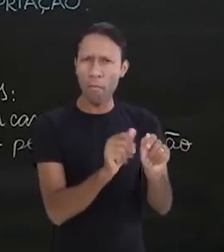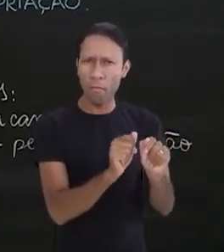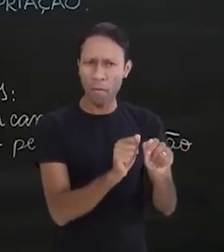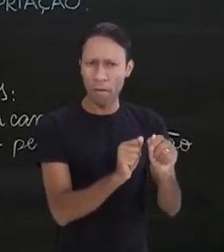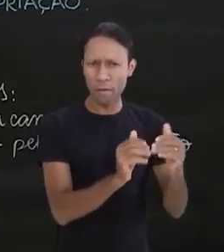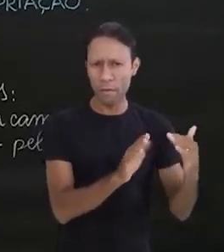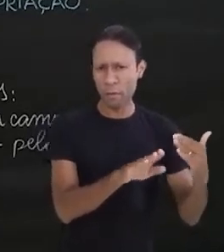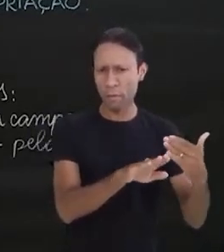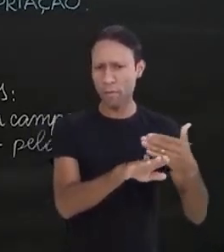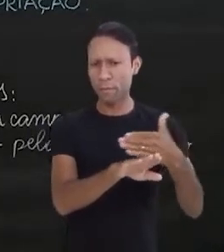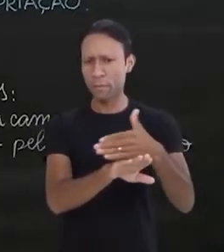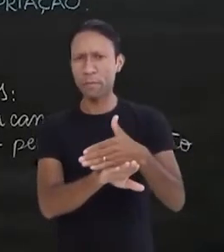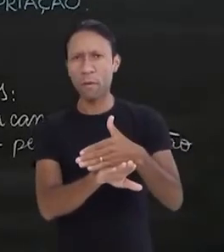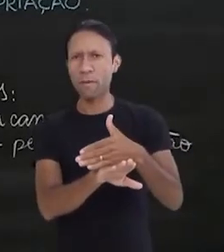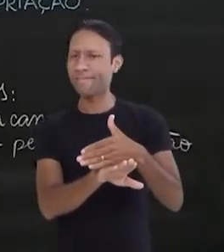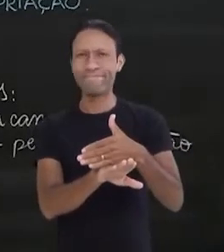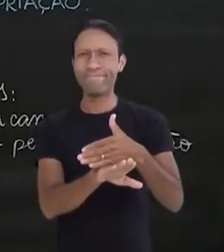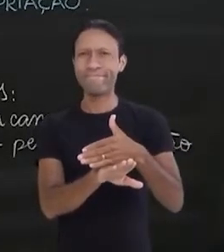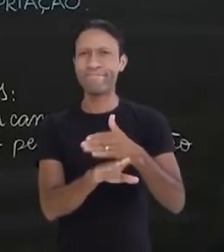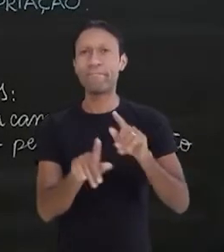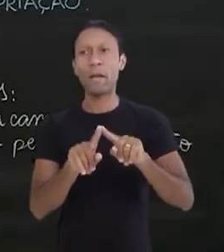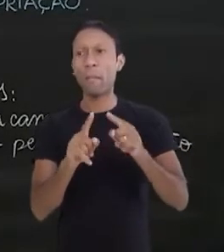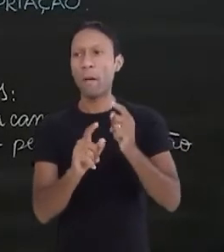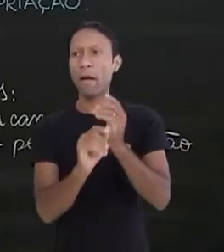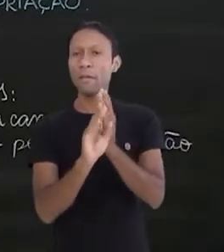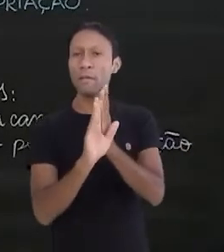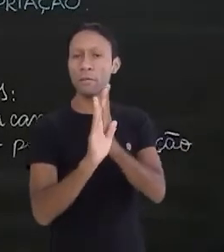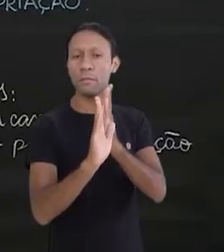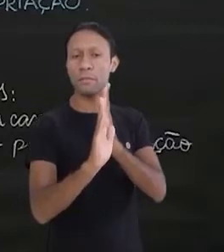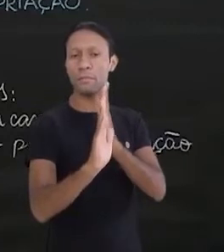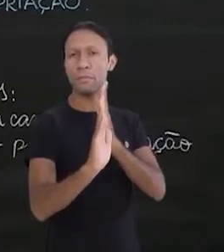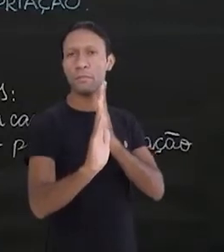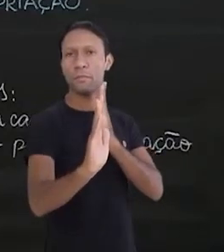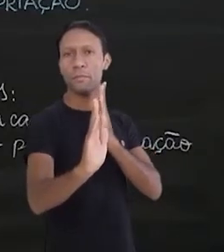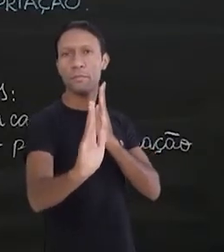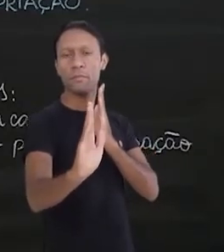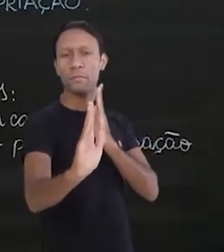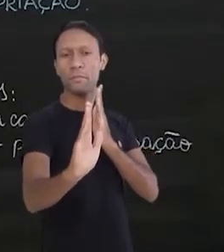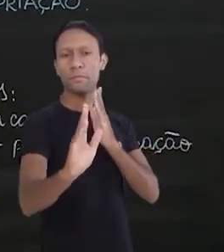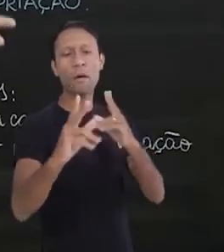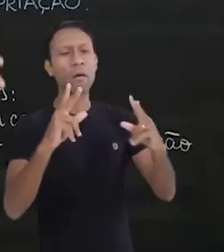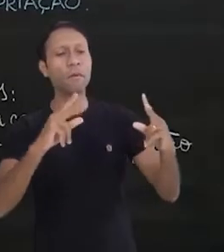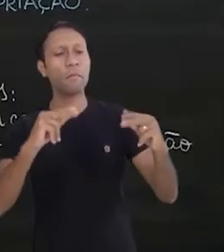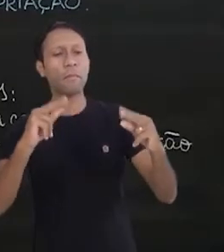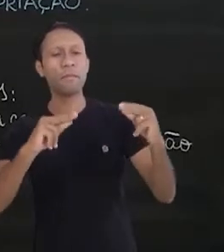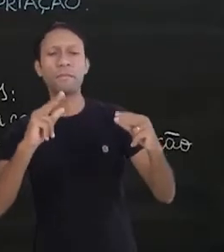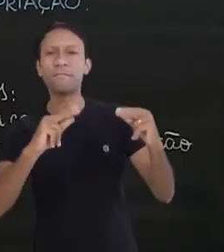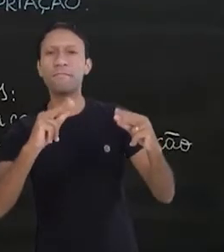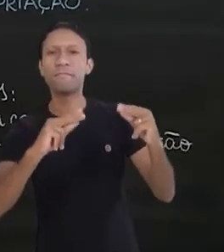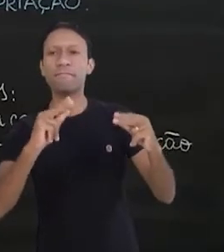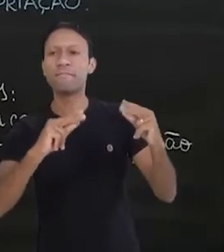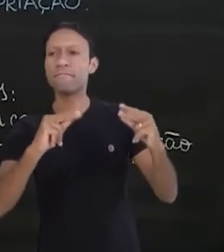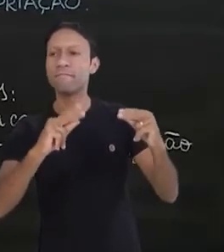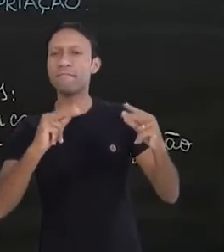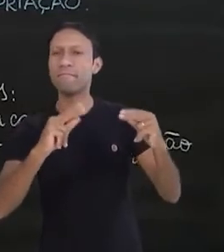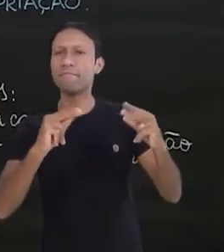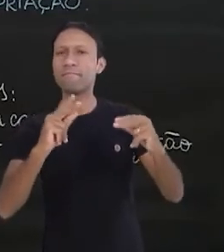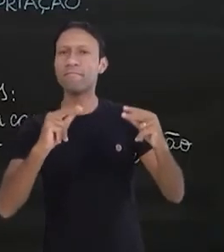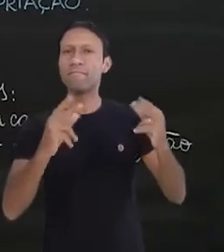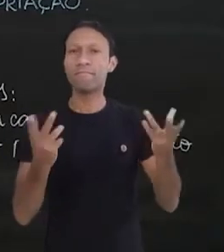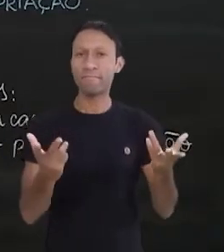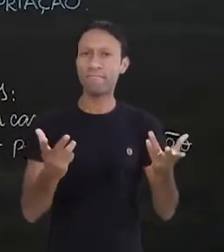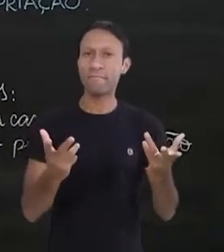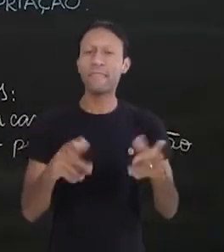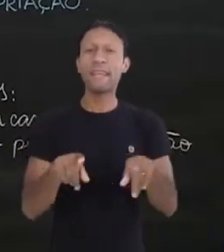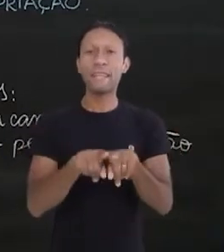outro, eles conversam pelo muro, eles conversam, eles até praticam esportes.